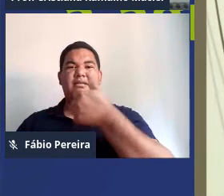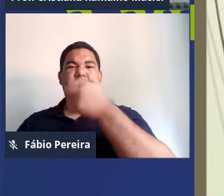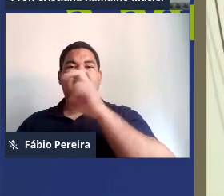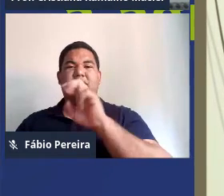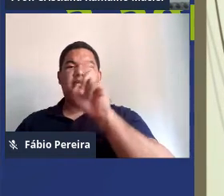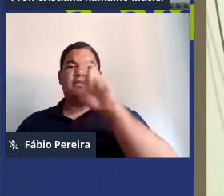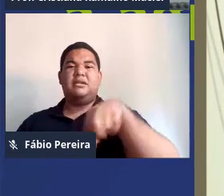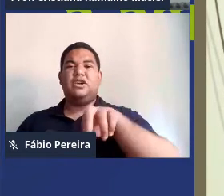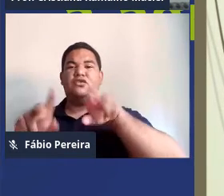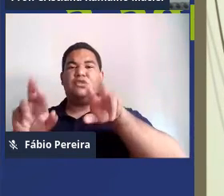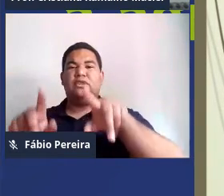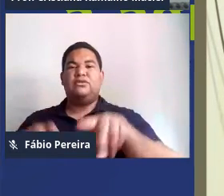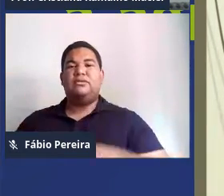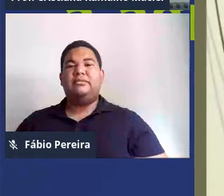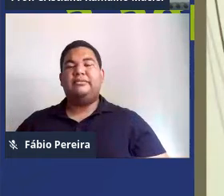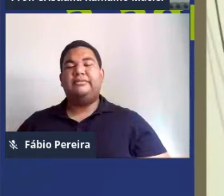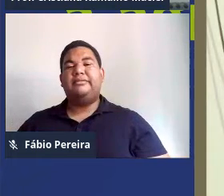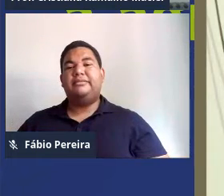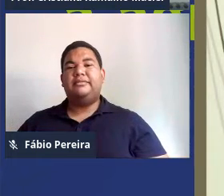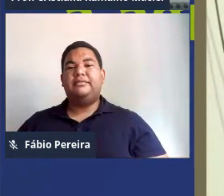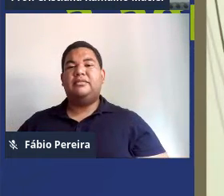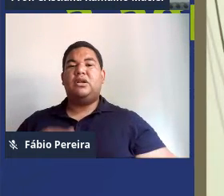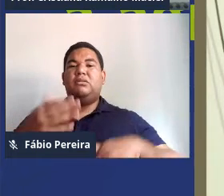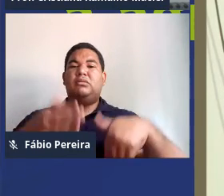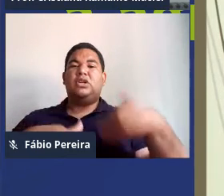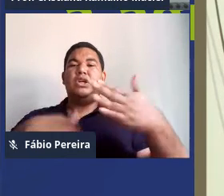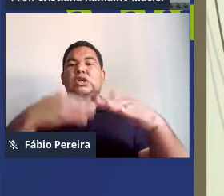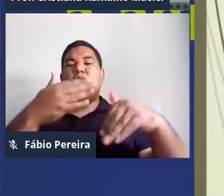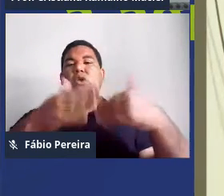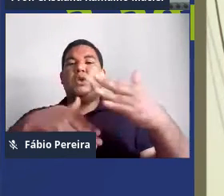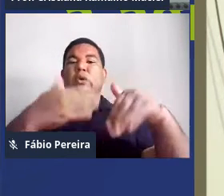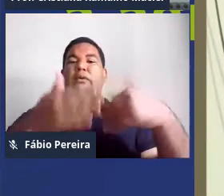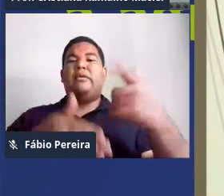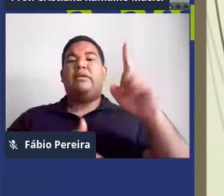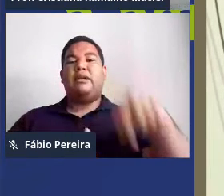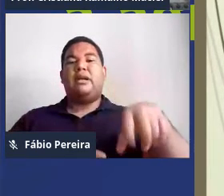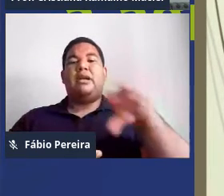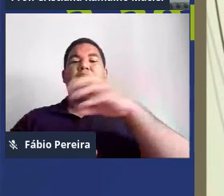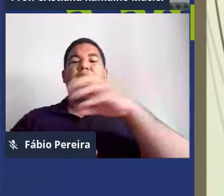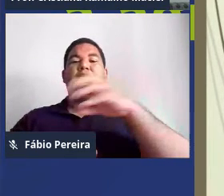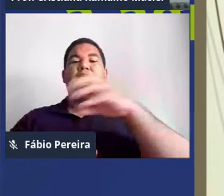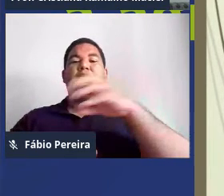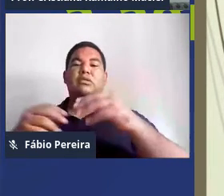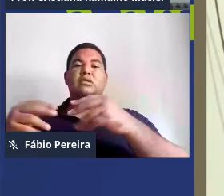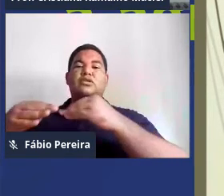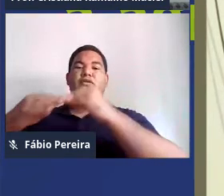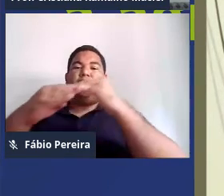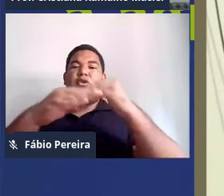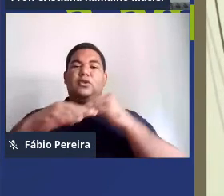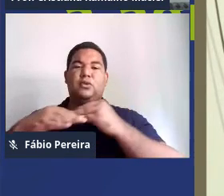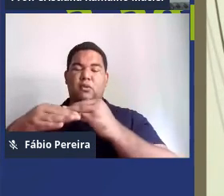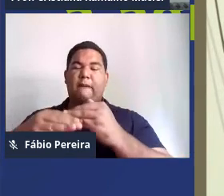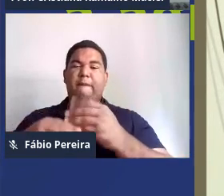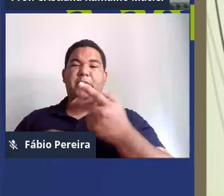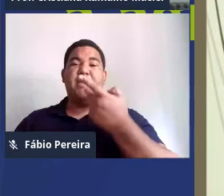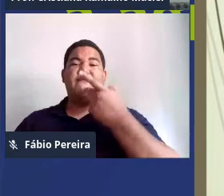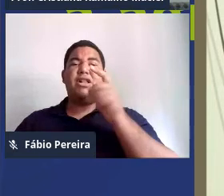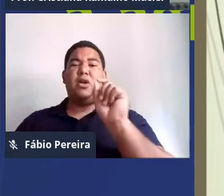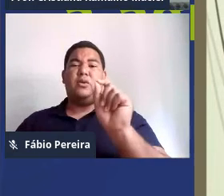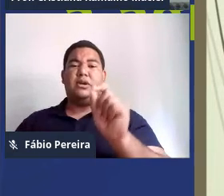diferente. Com o passar do tempo, elas vão ficando mais homogêneas. O que eu quero dizer com isso? Eu fiz